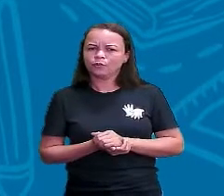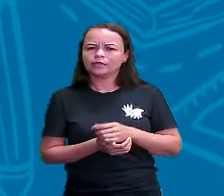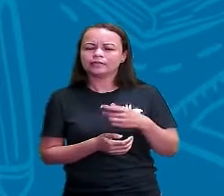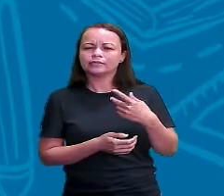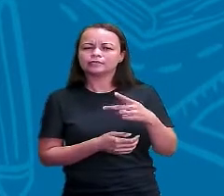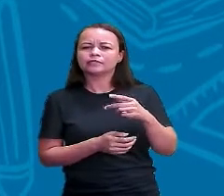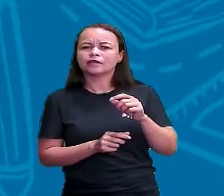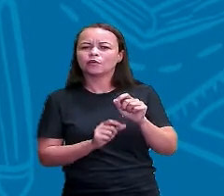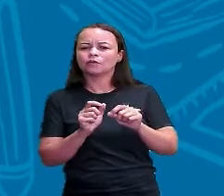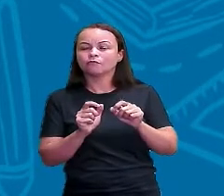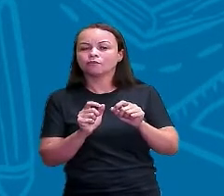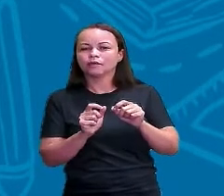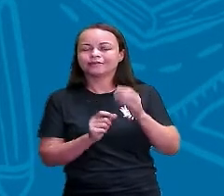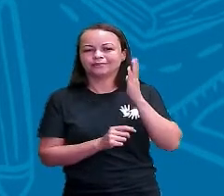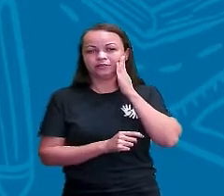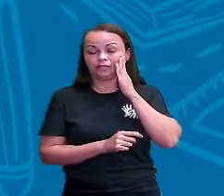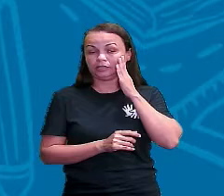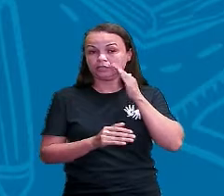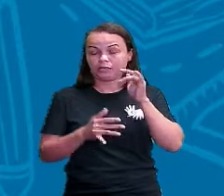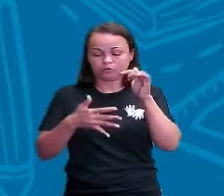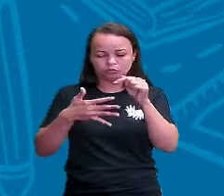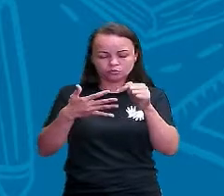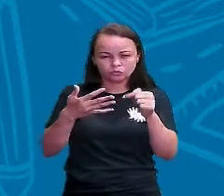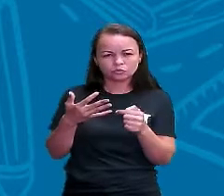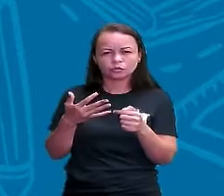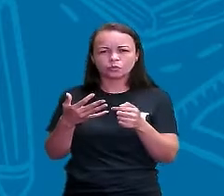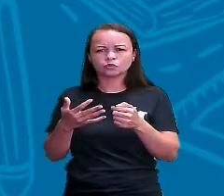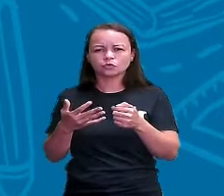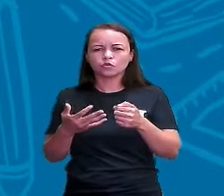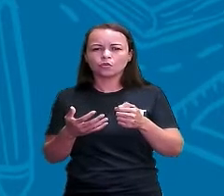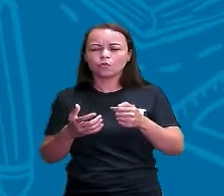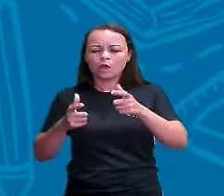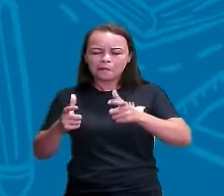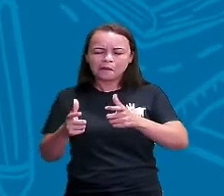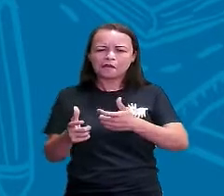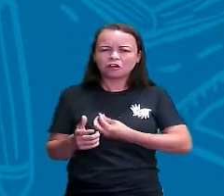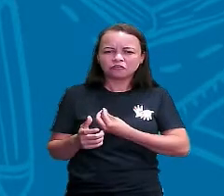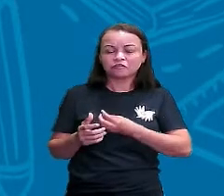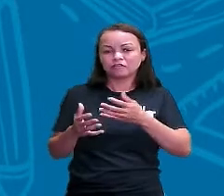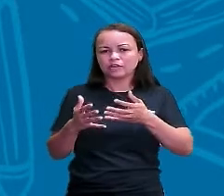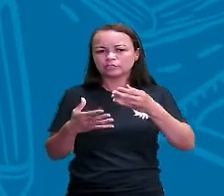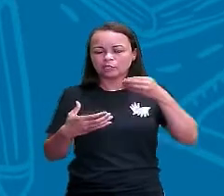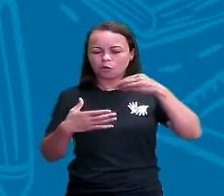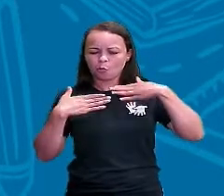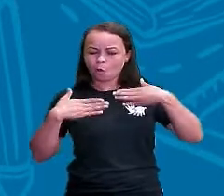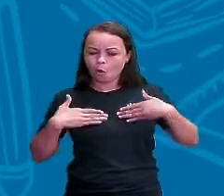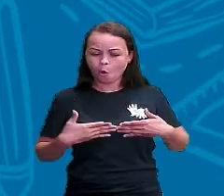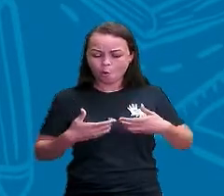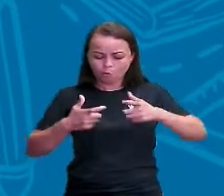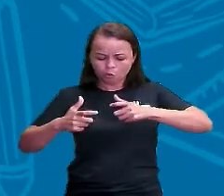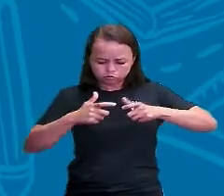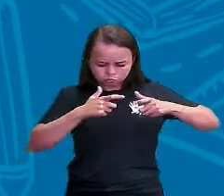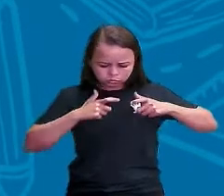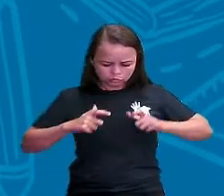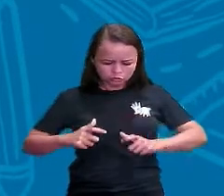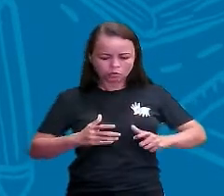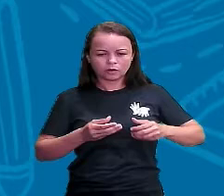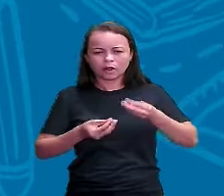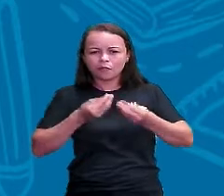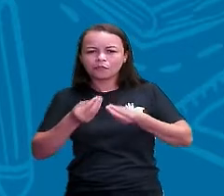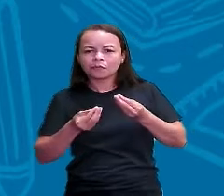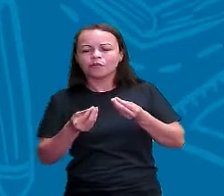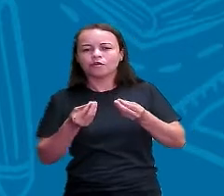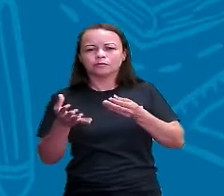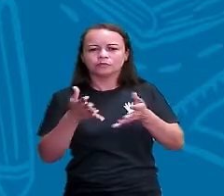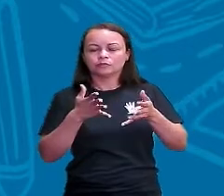são? Entender isso, onde eles moram, onde eles vivem. É mais ou menos a ideia essa da nossa aula de hoje. É compreender o